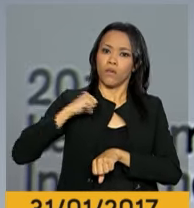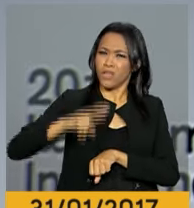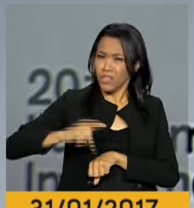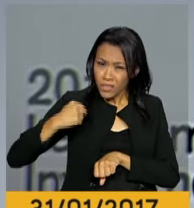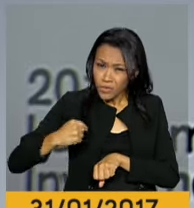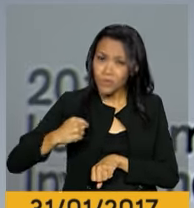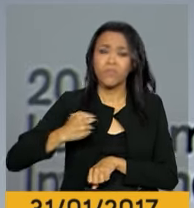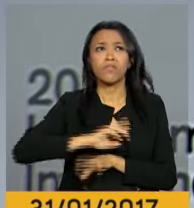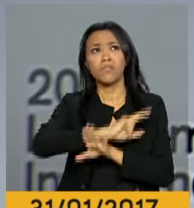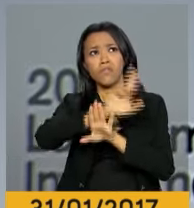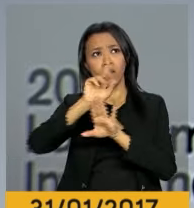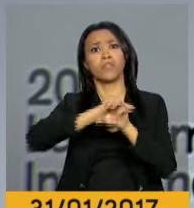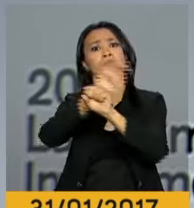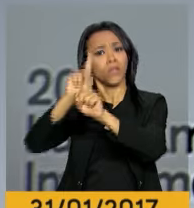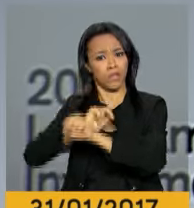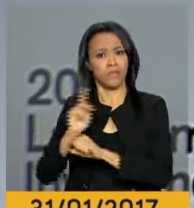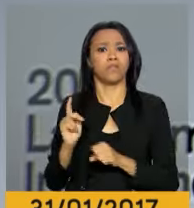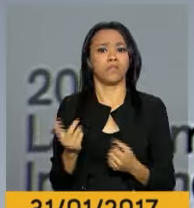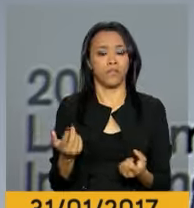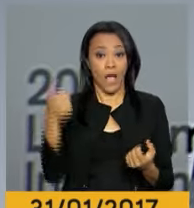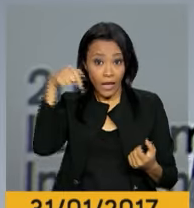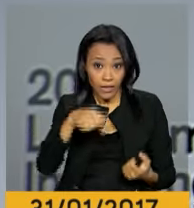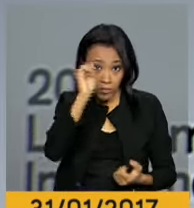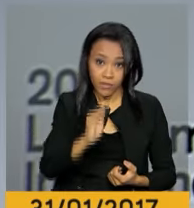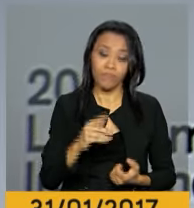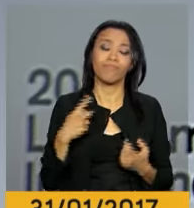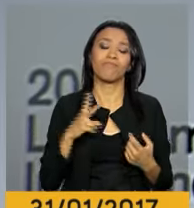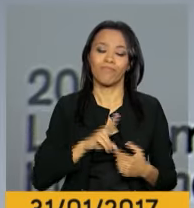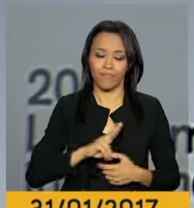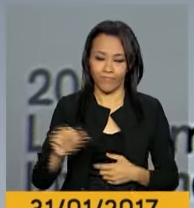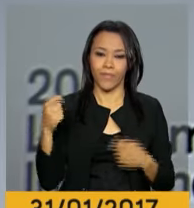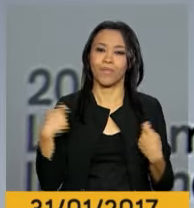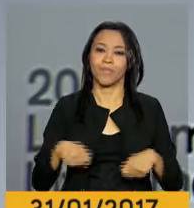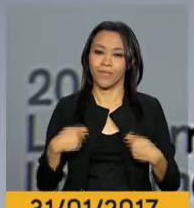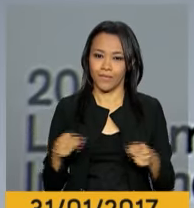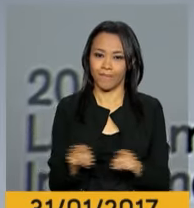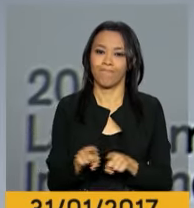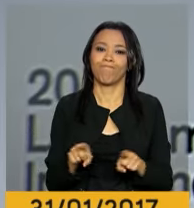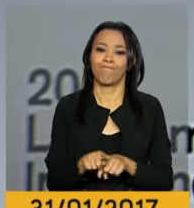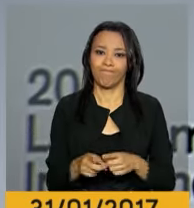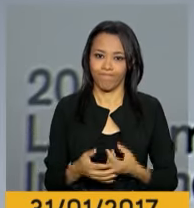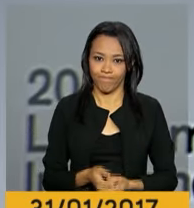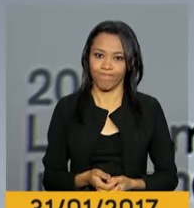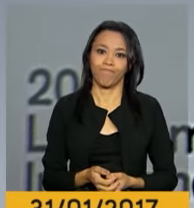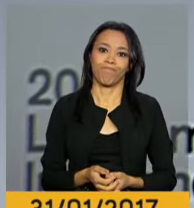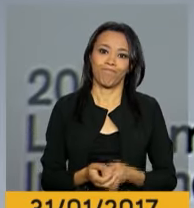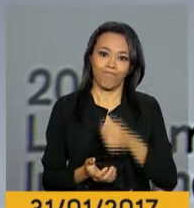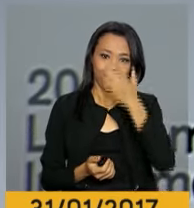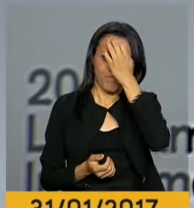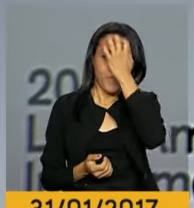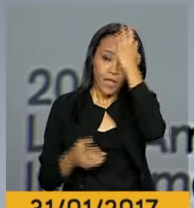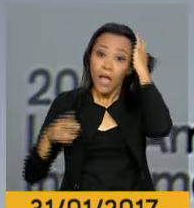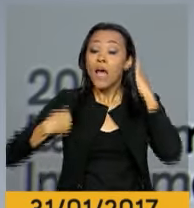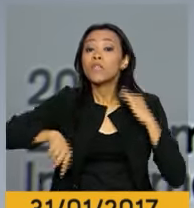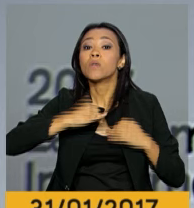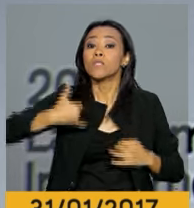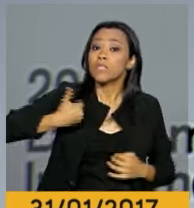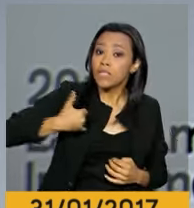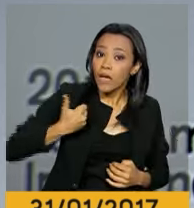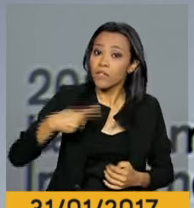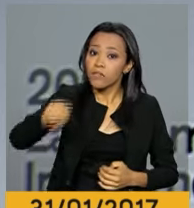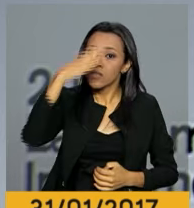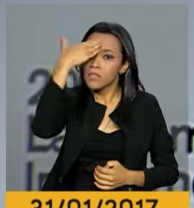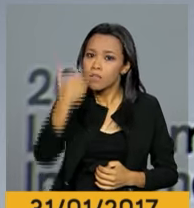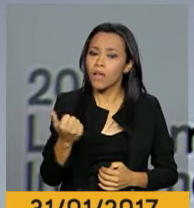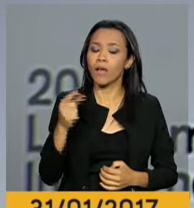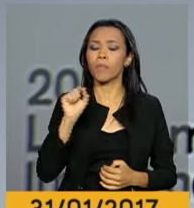países aqui também nós vamos precisar disso não é eh nossa idade de aposentadoria o senhores sabe que